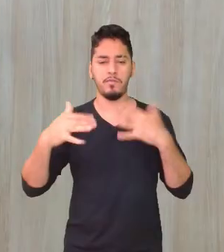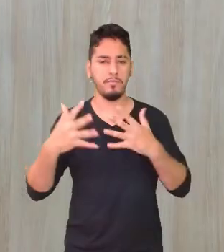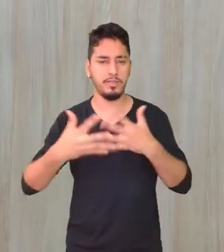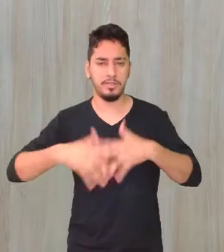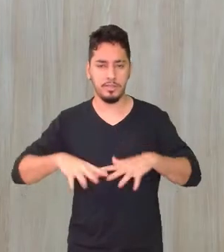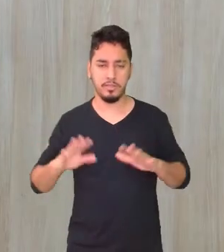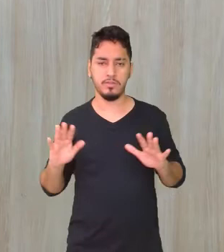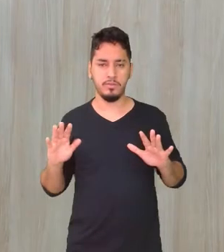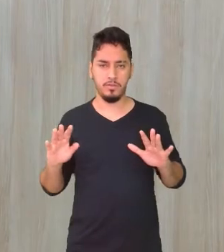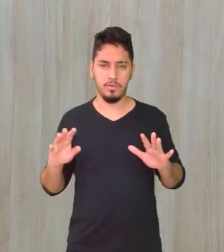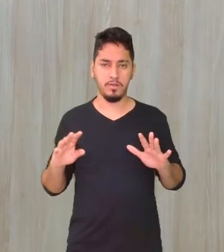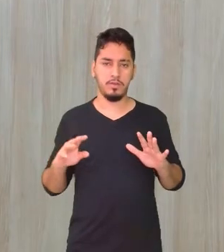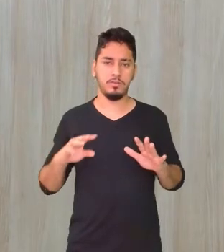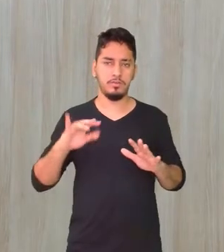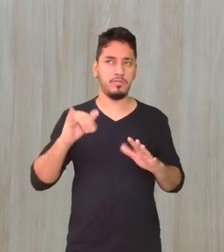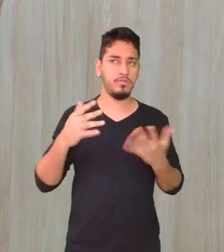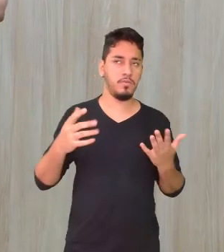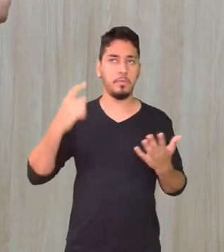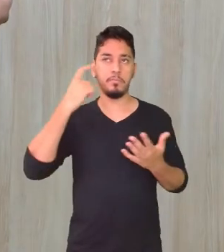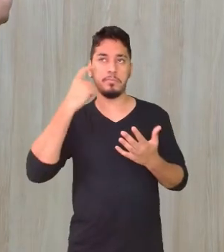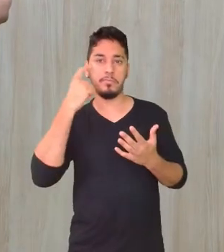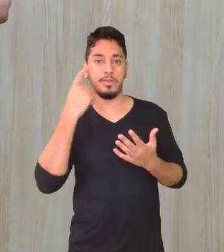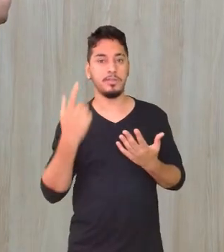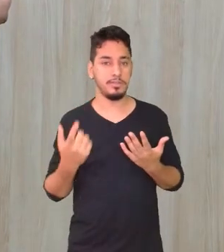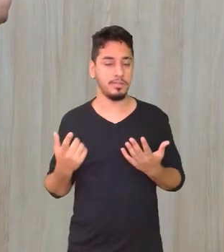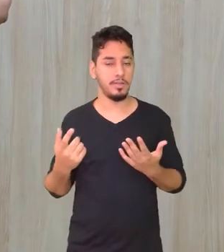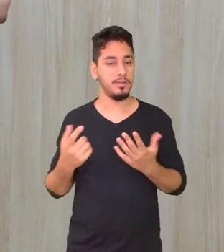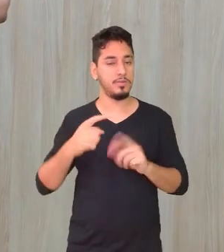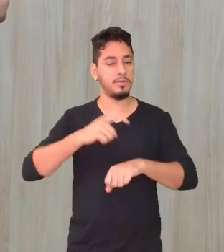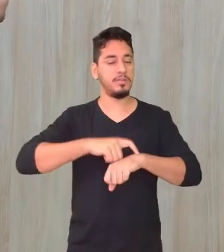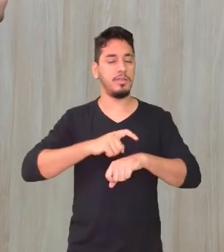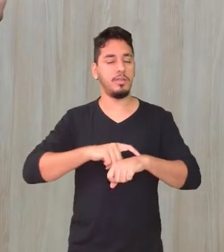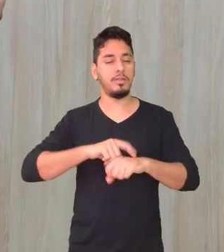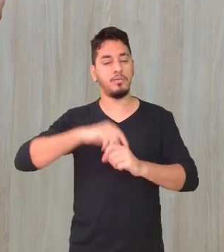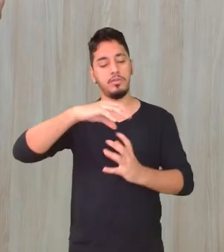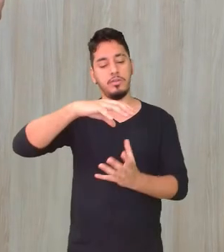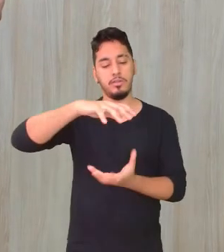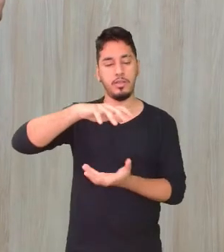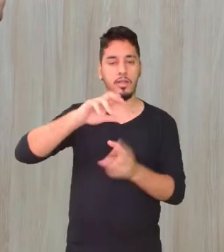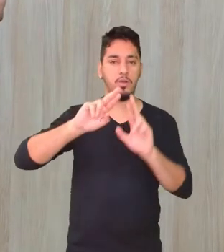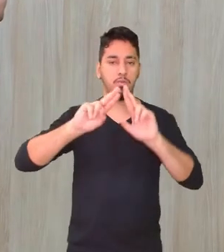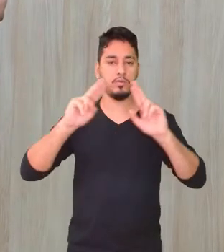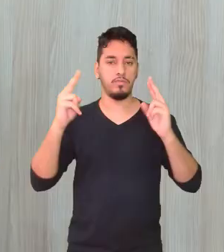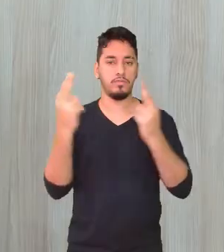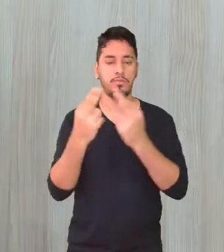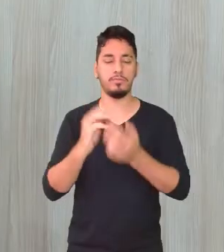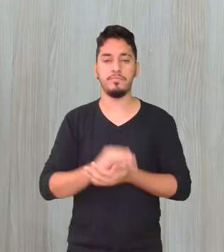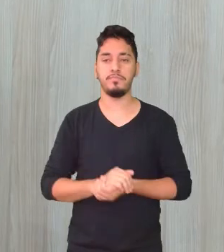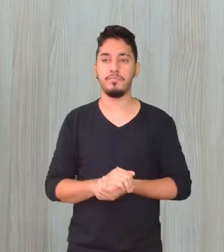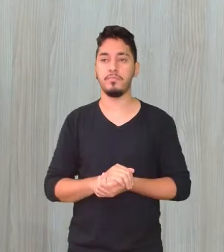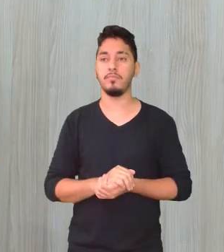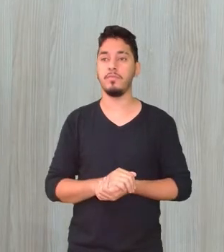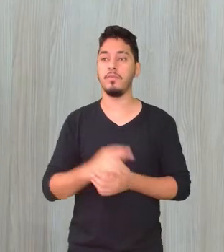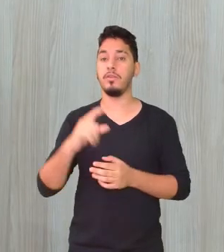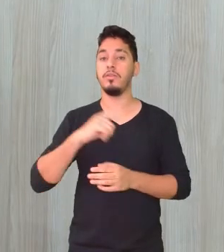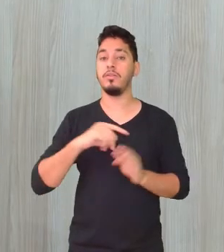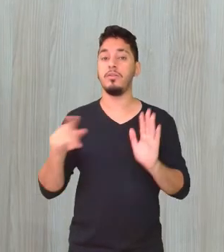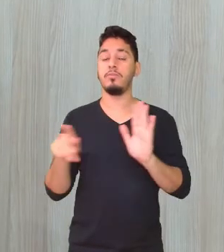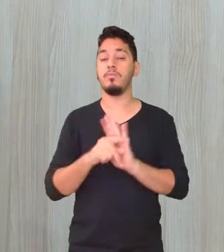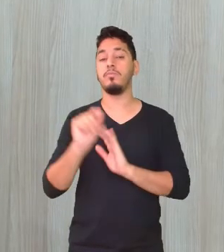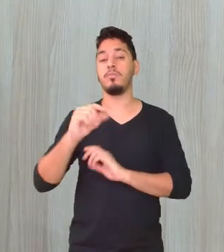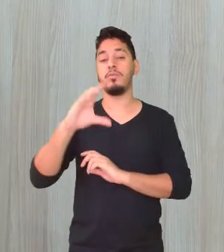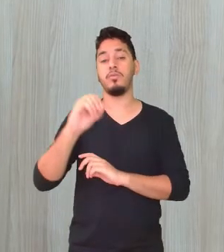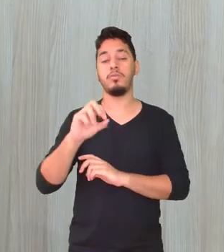natural, né? Se a gente for levar em consideração o tempo da nossa Terra, né? Do universo. Aí tem aquele negóciozinho chamado correntes